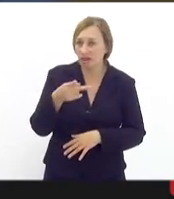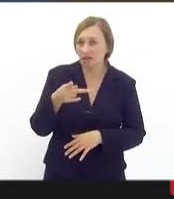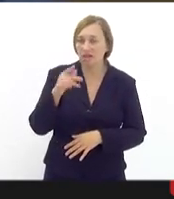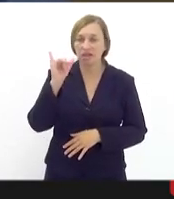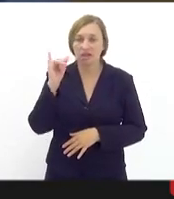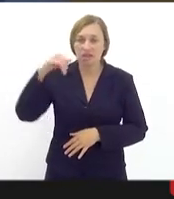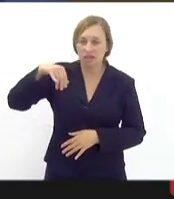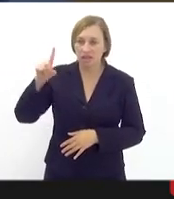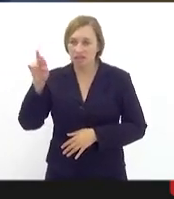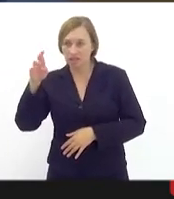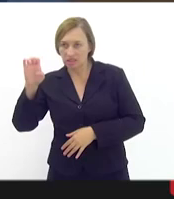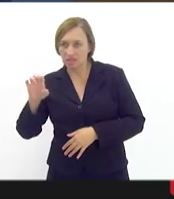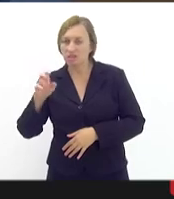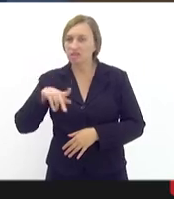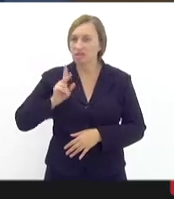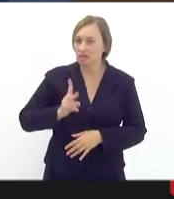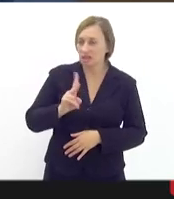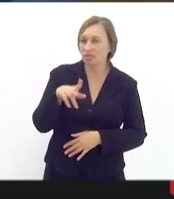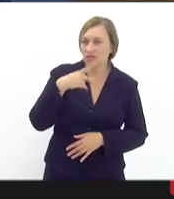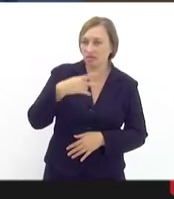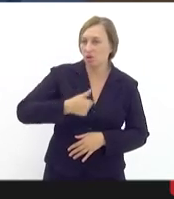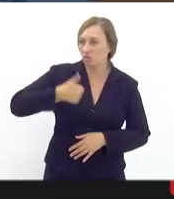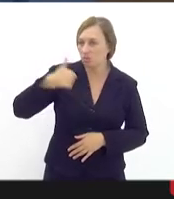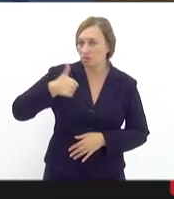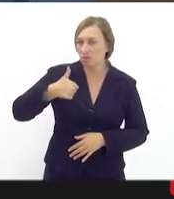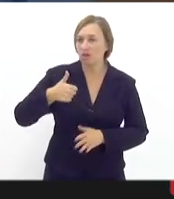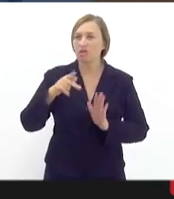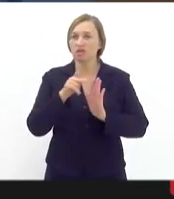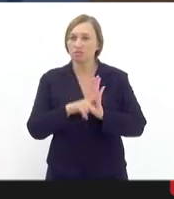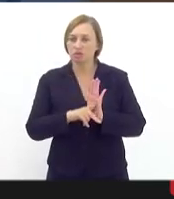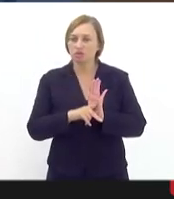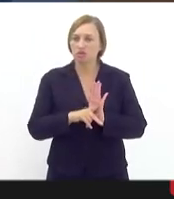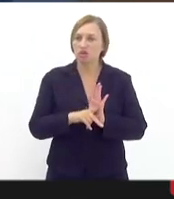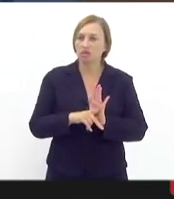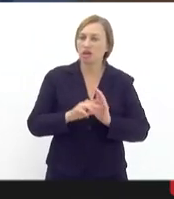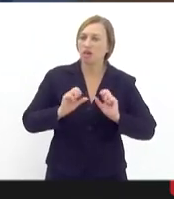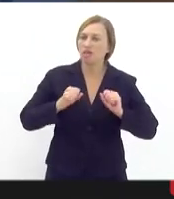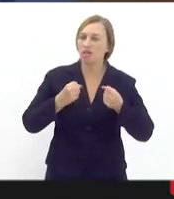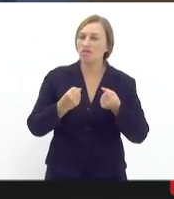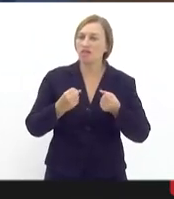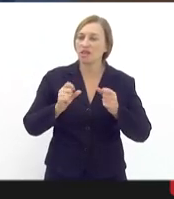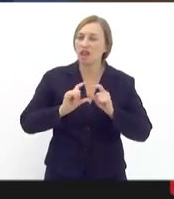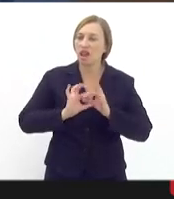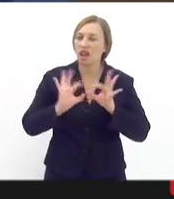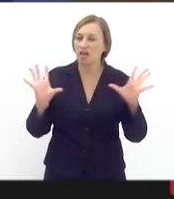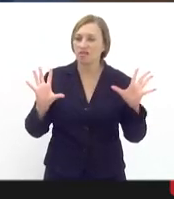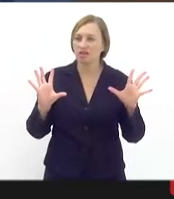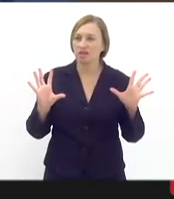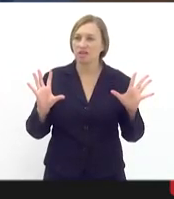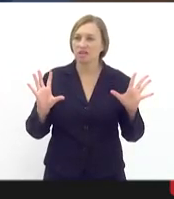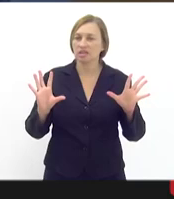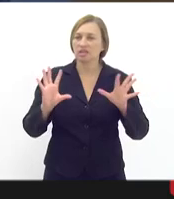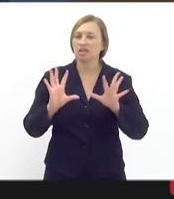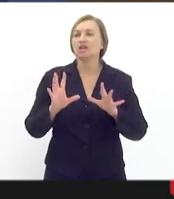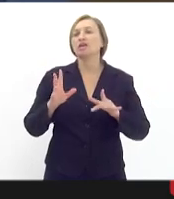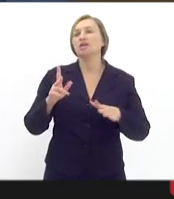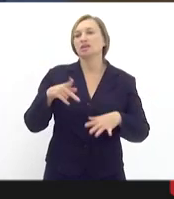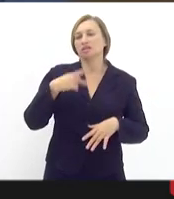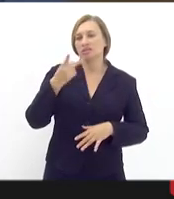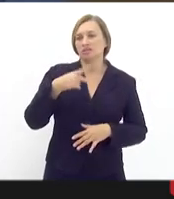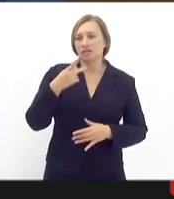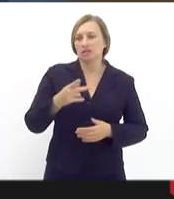Eu sempre digo, o primeiro aspecto presente nesse projeto é uma defesa aberta, explícita, da liberdade de